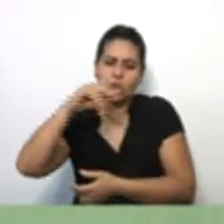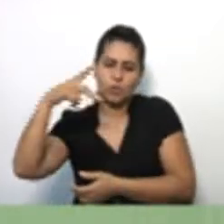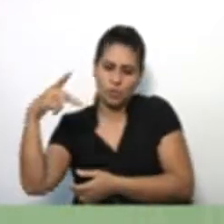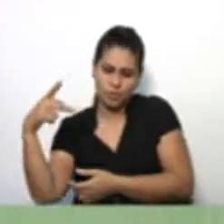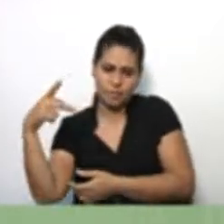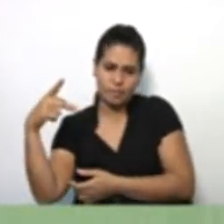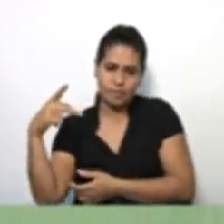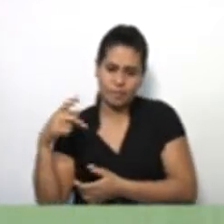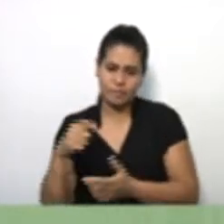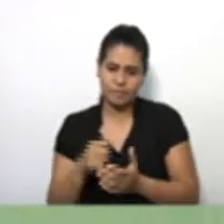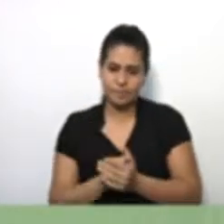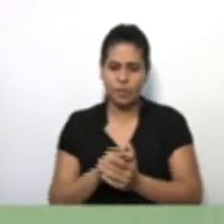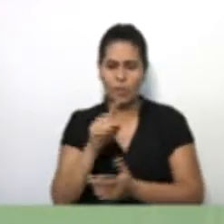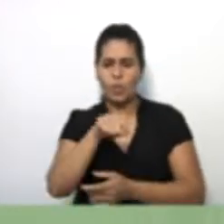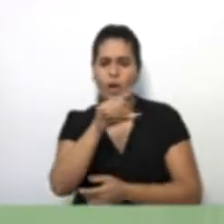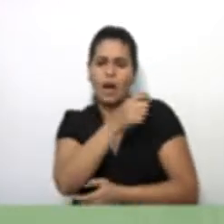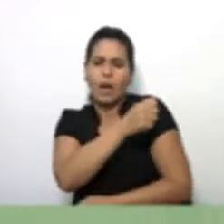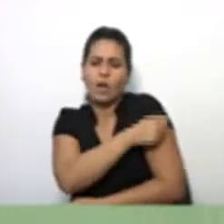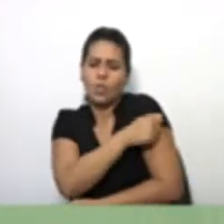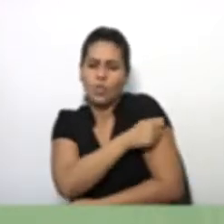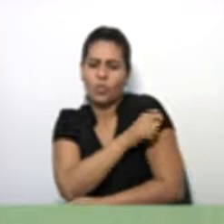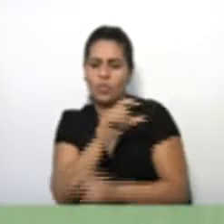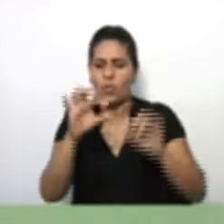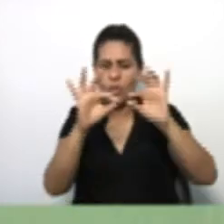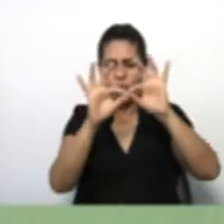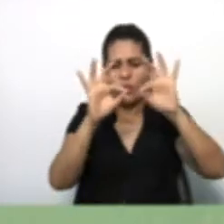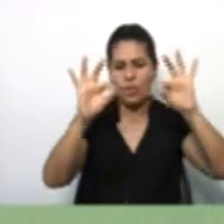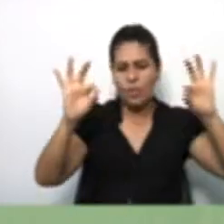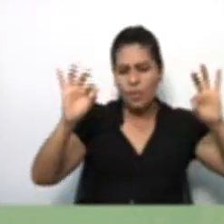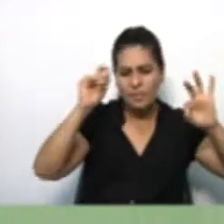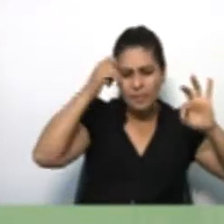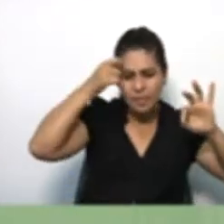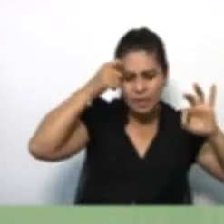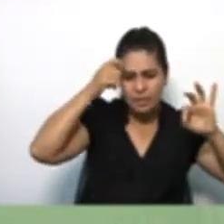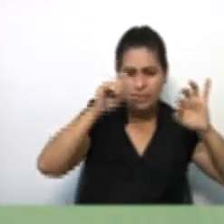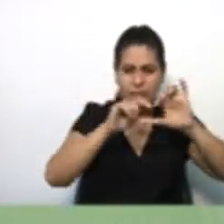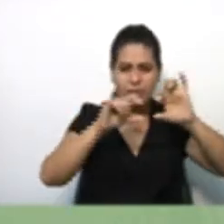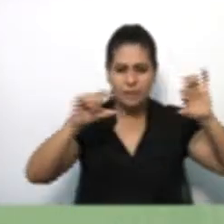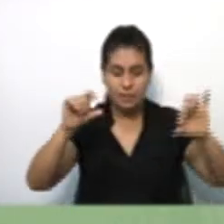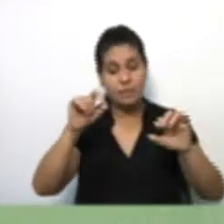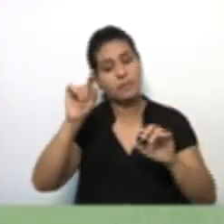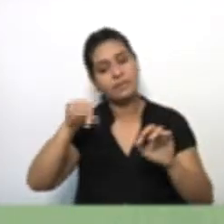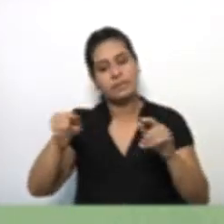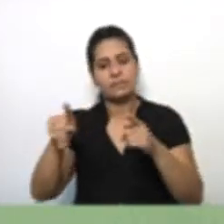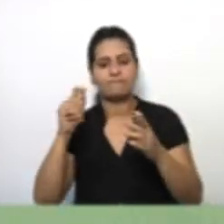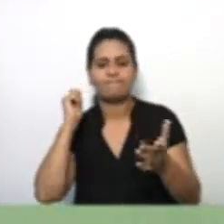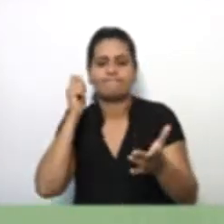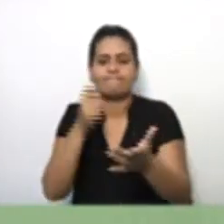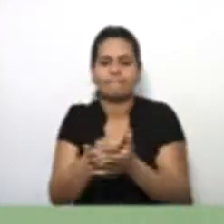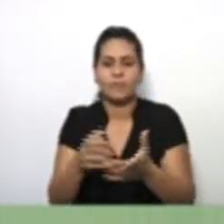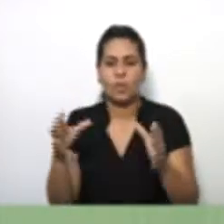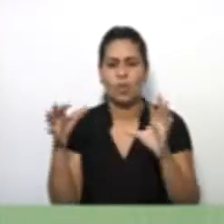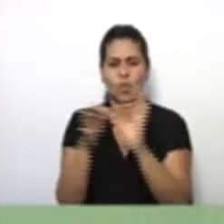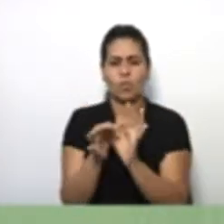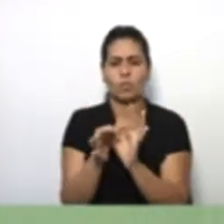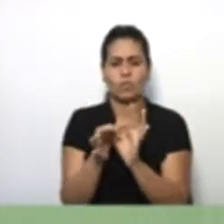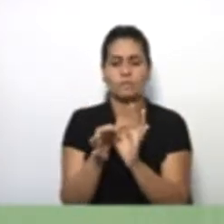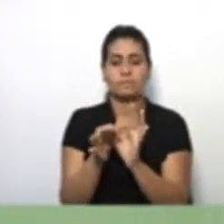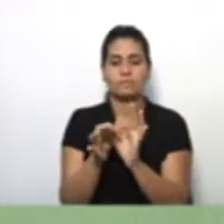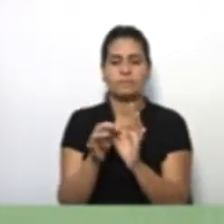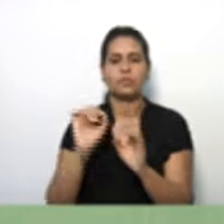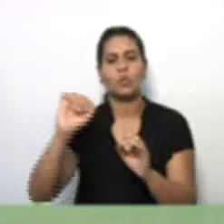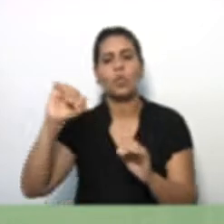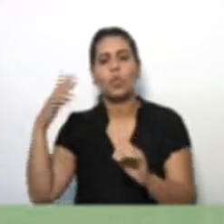onde é que você está aqui, aluno do curso técnico em cooperativa. Planejado de esforço cooperativo, no qual o